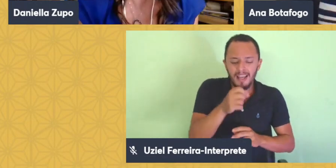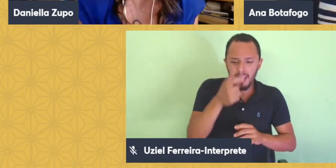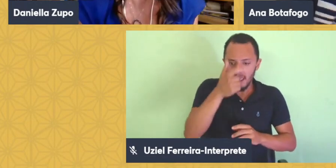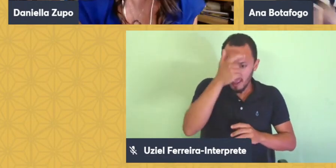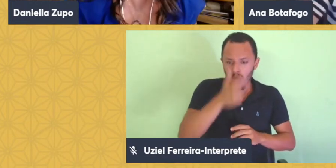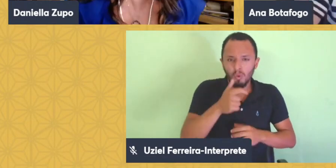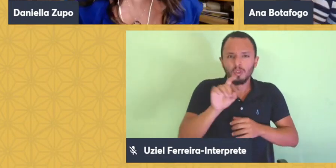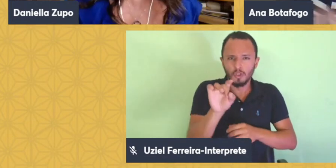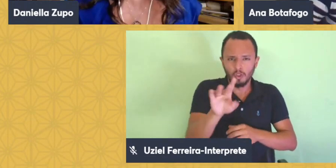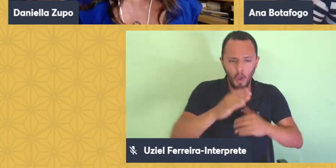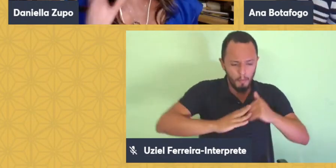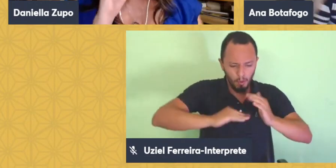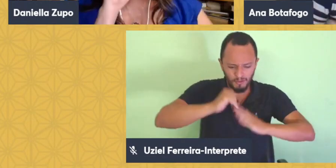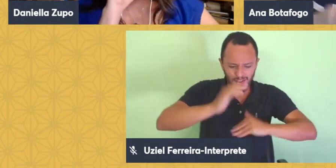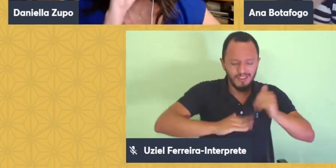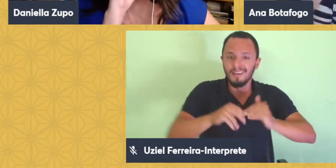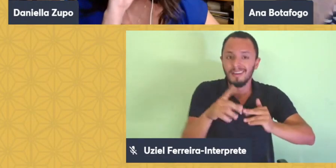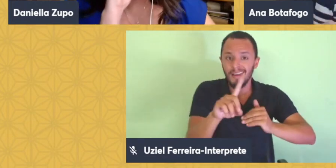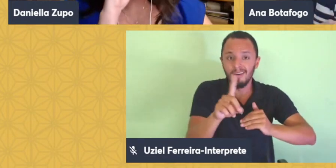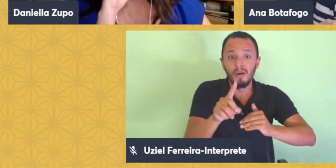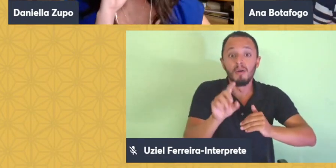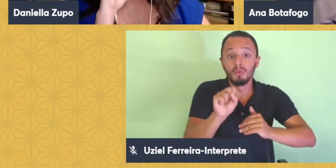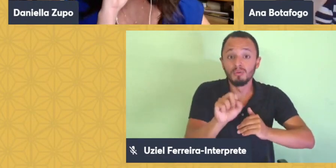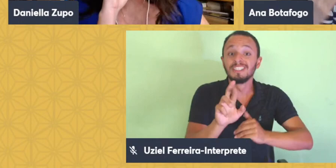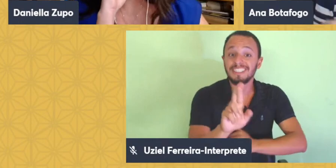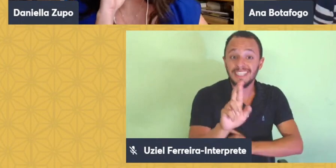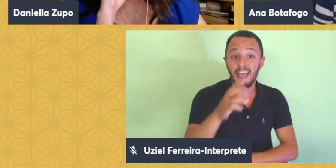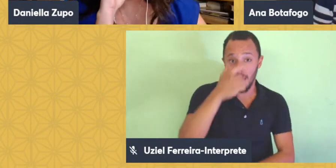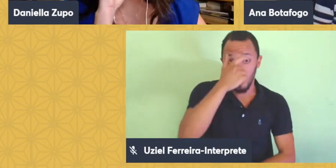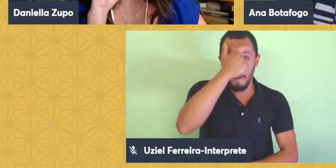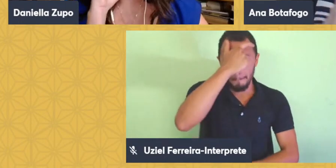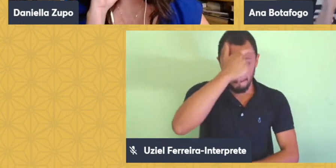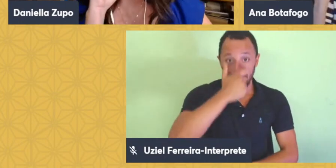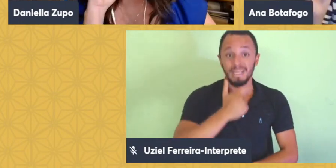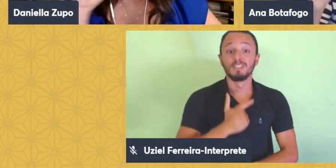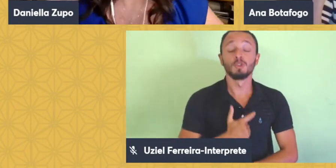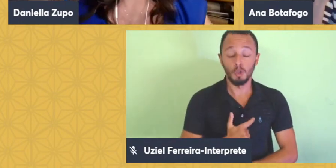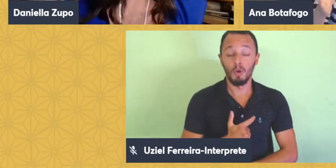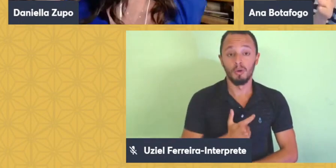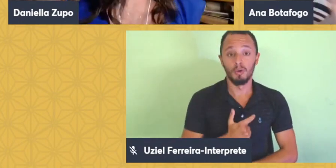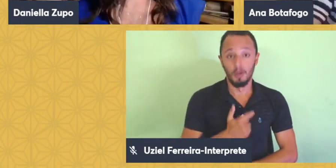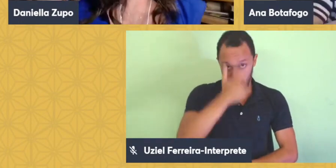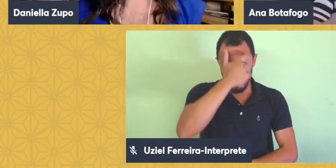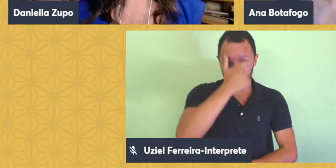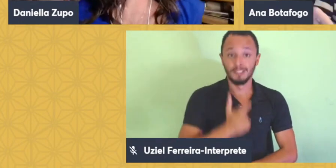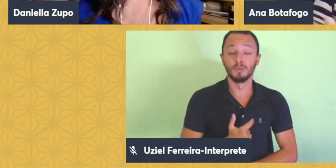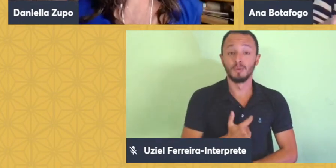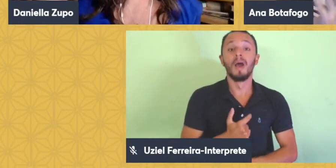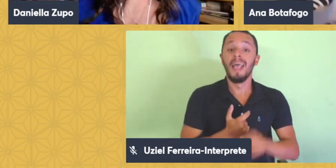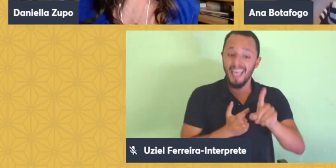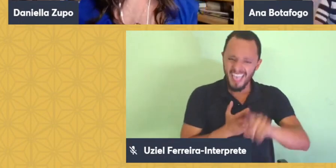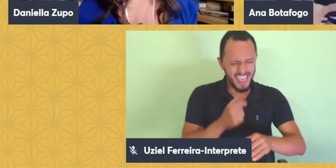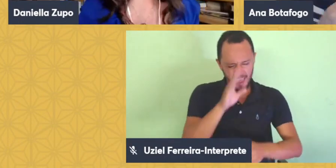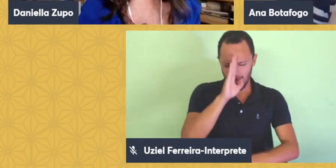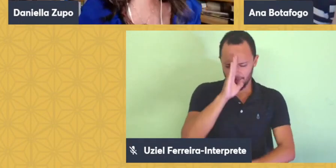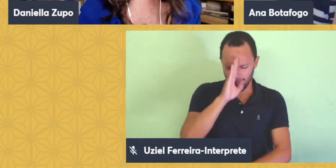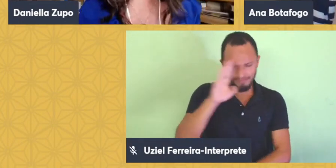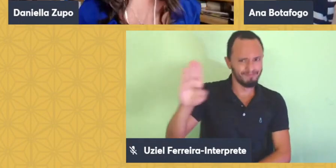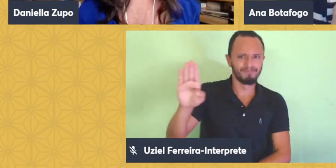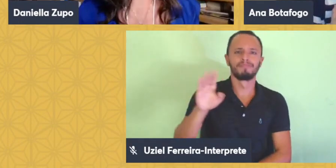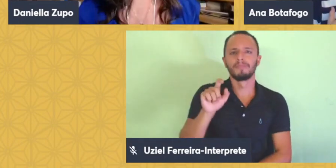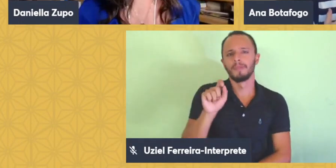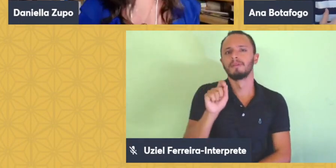de acreditar nela meu Deus não Agimos apenas atletas somos pessoas isso daqui para mim é maravilhoso que